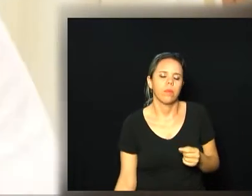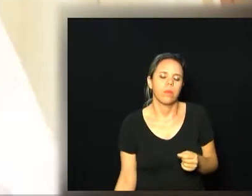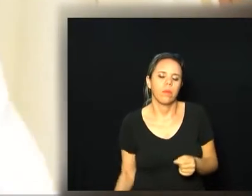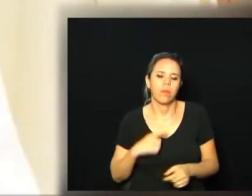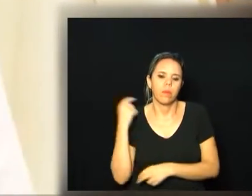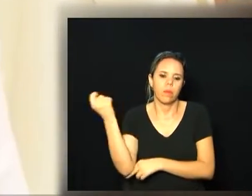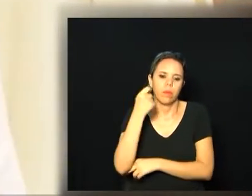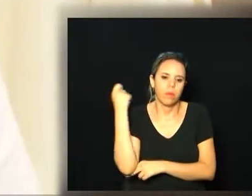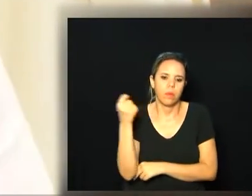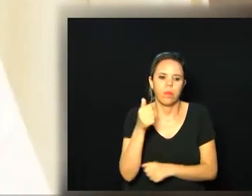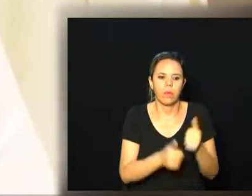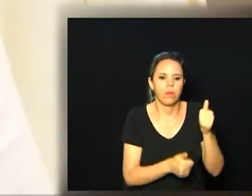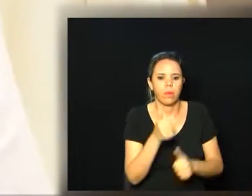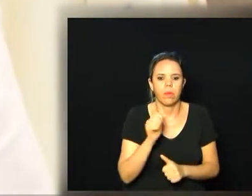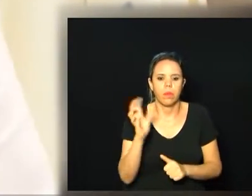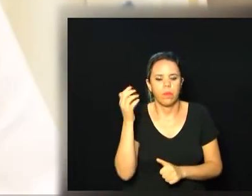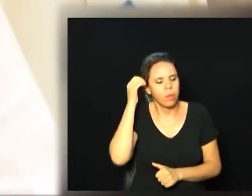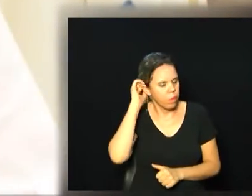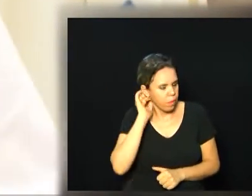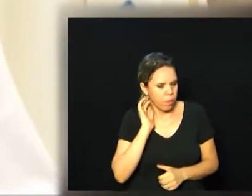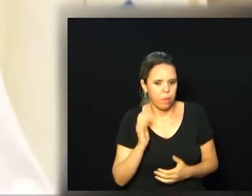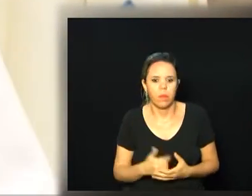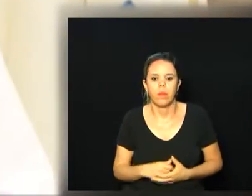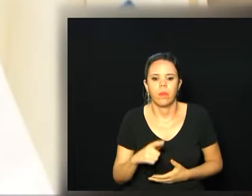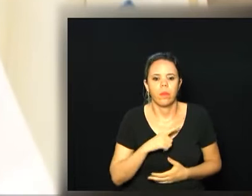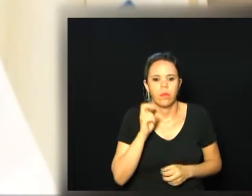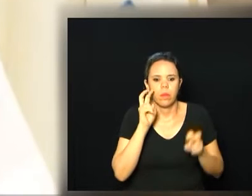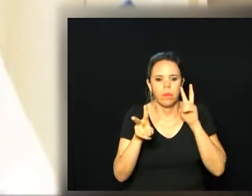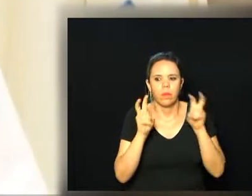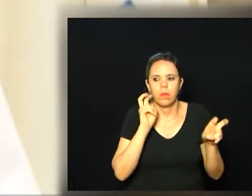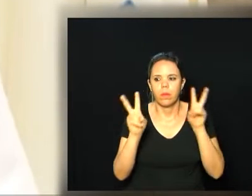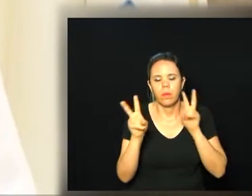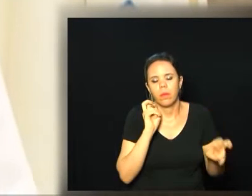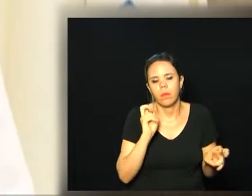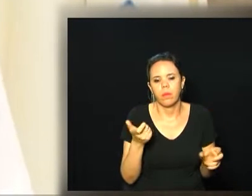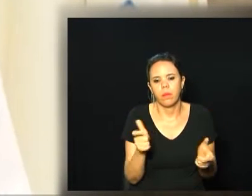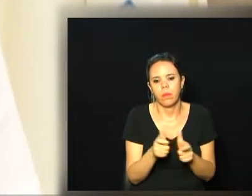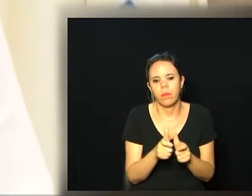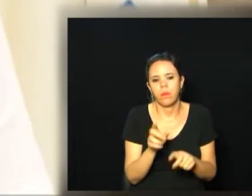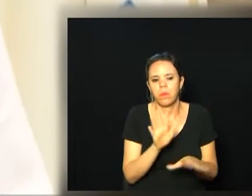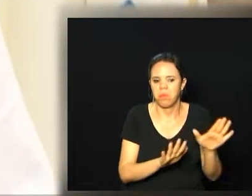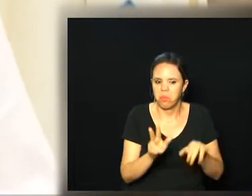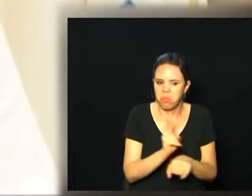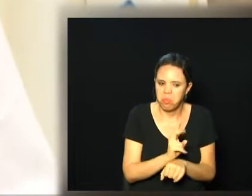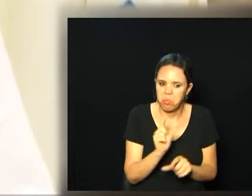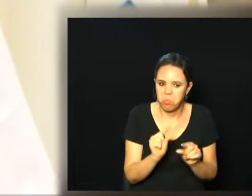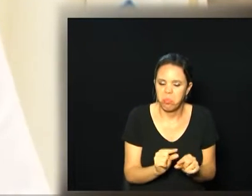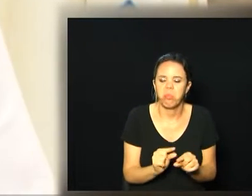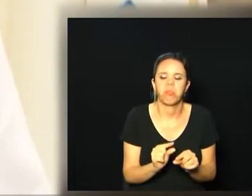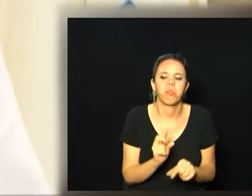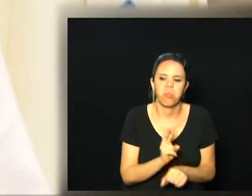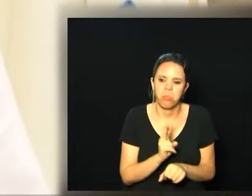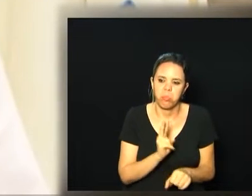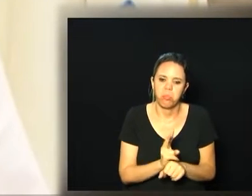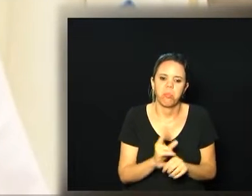nós temos jogos de futebol acontecendo e nós temos visto poucos cuidados assim em preservar